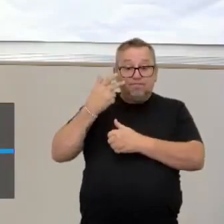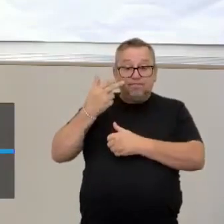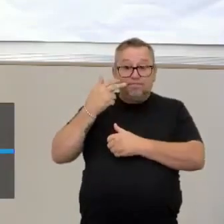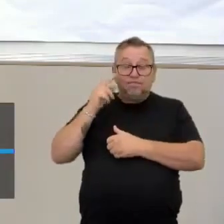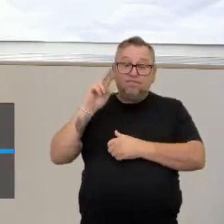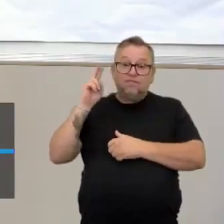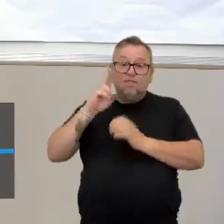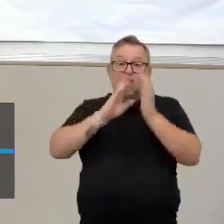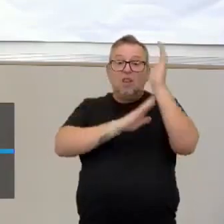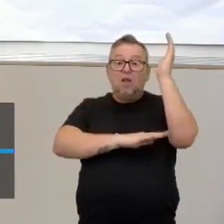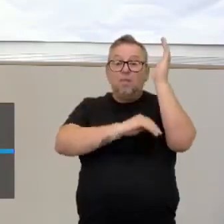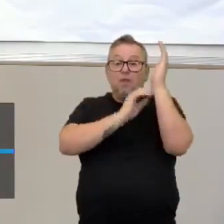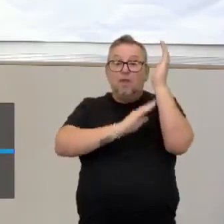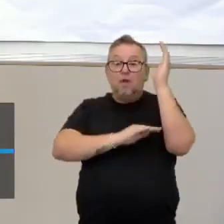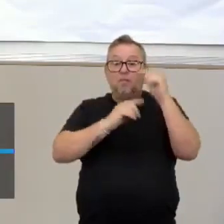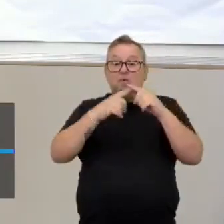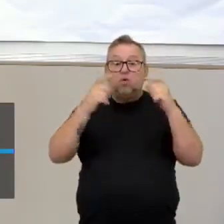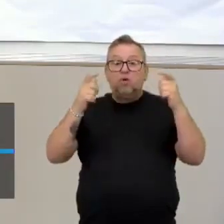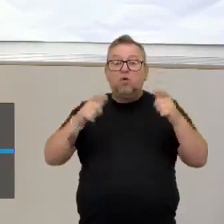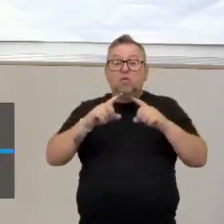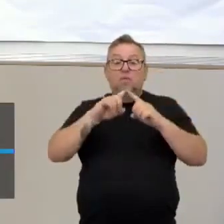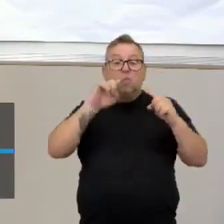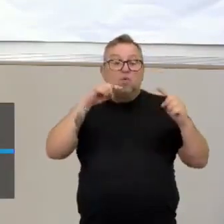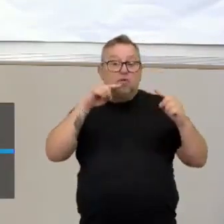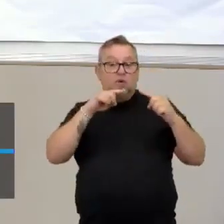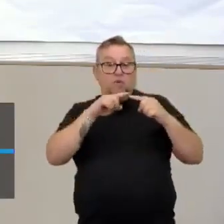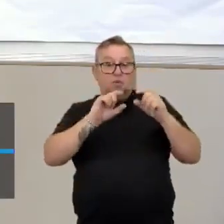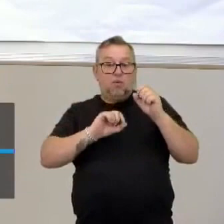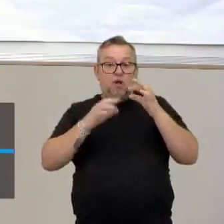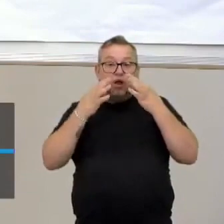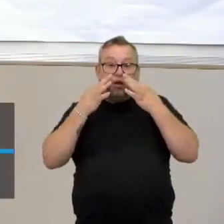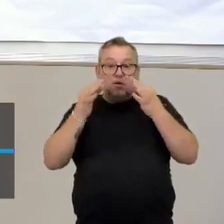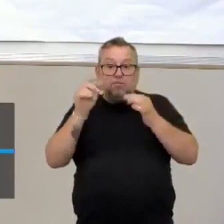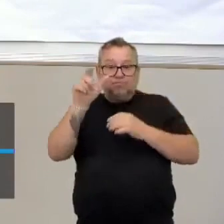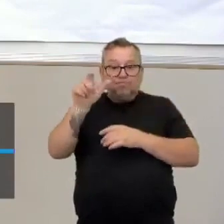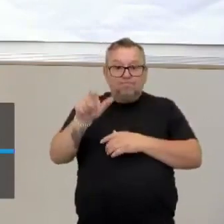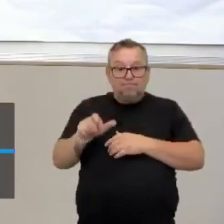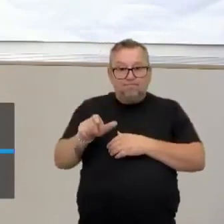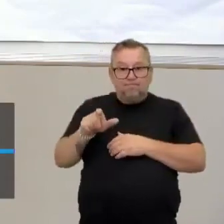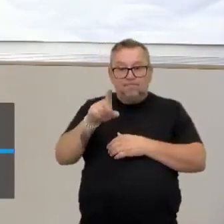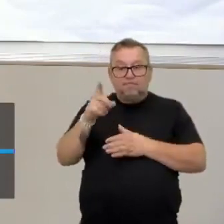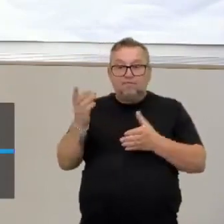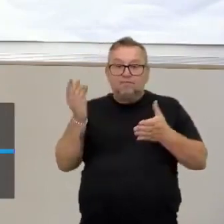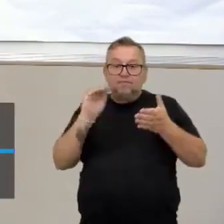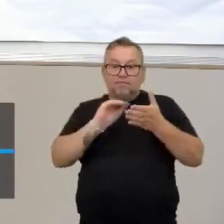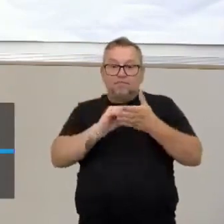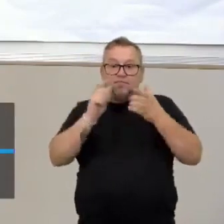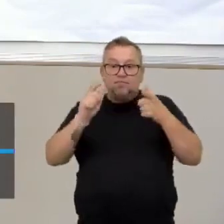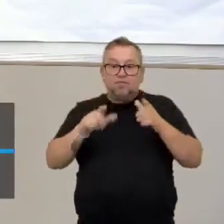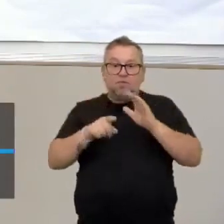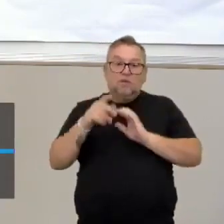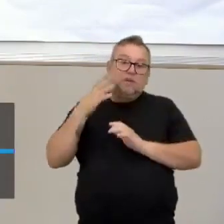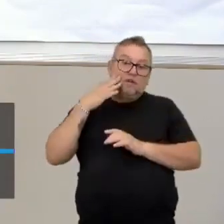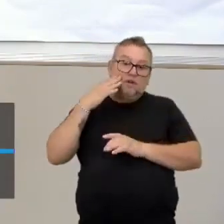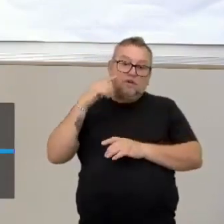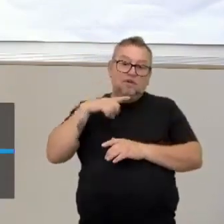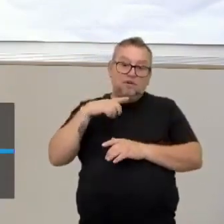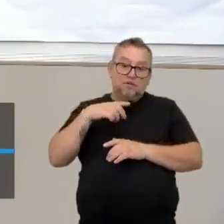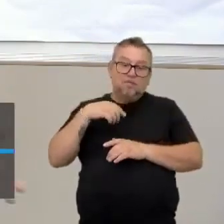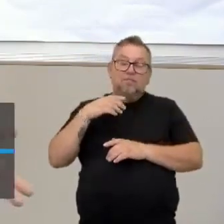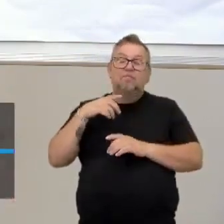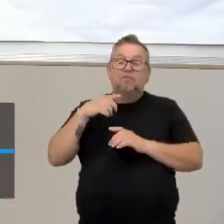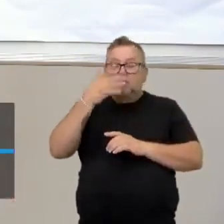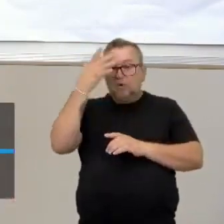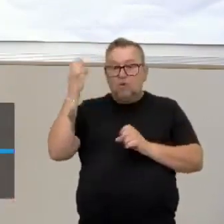ver do que às vezes outros lugares, porque o objetivo, como é chamar a atenção das pessoas, você coloca em locais que você sabe que tem bastante